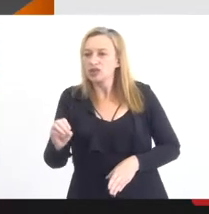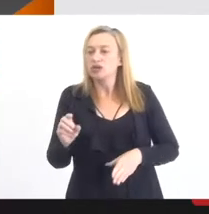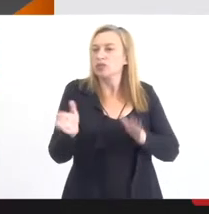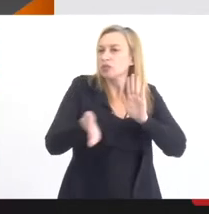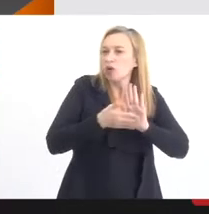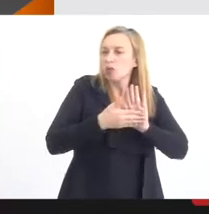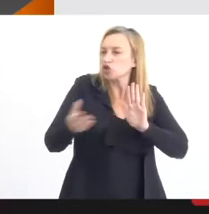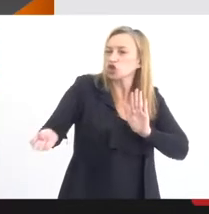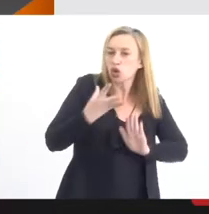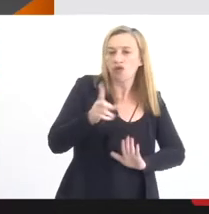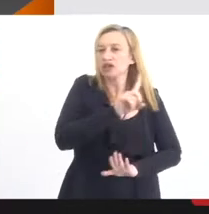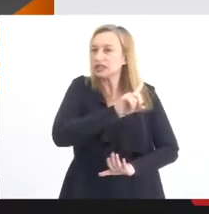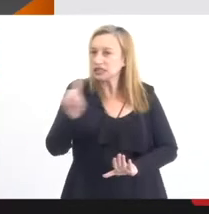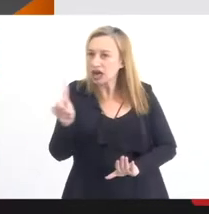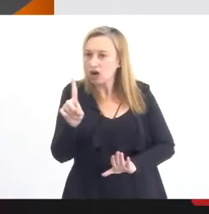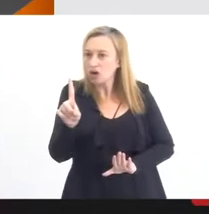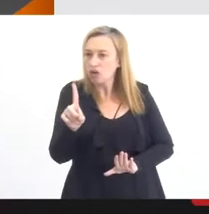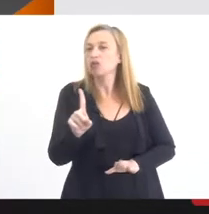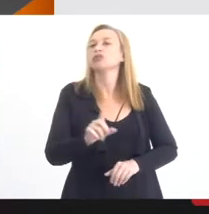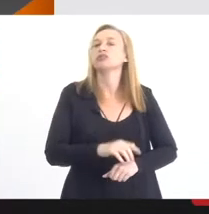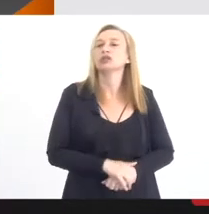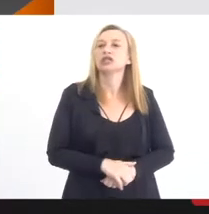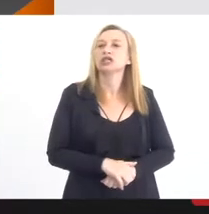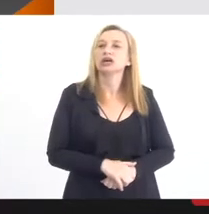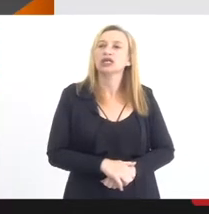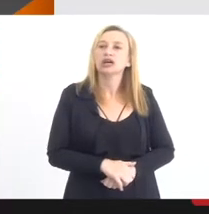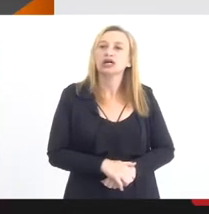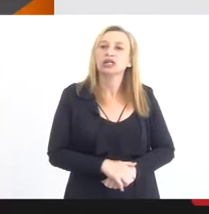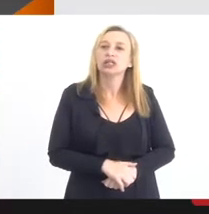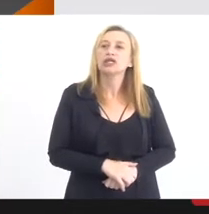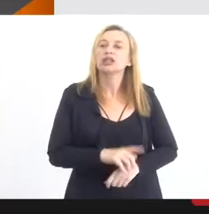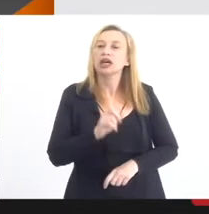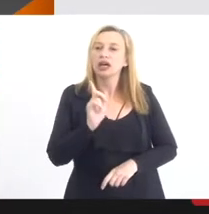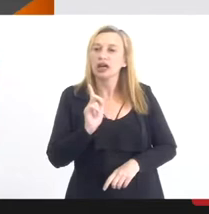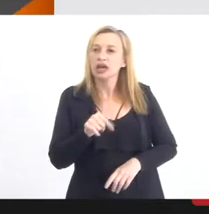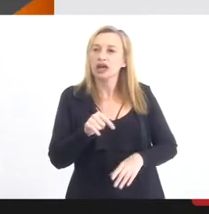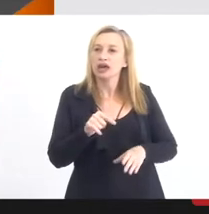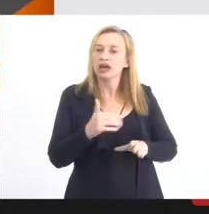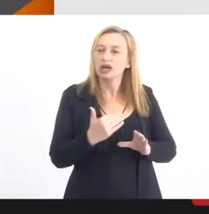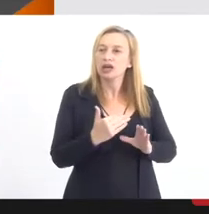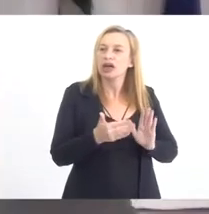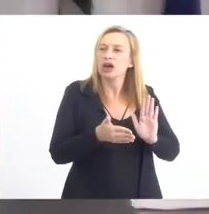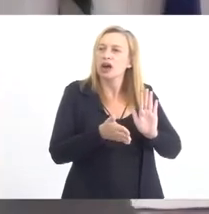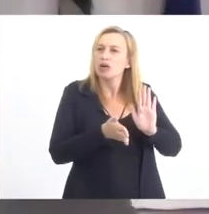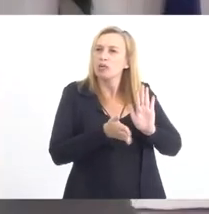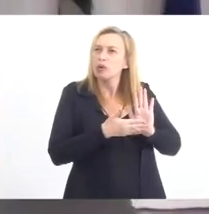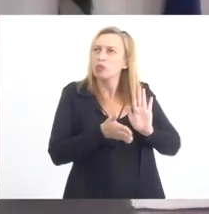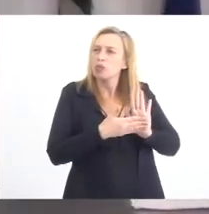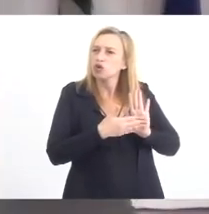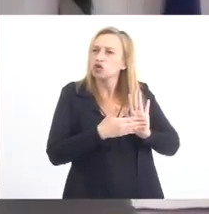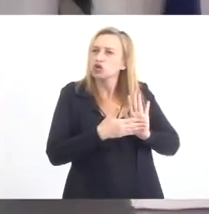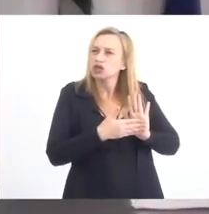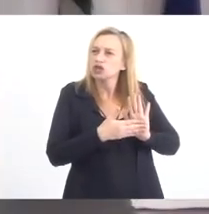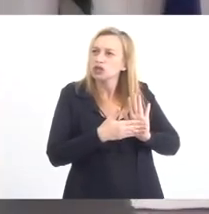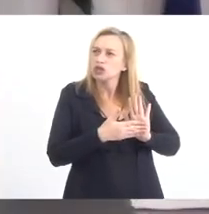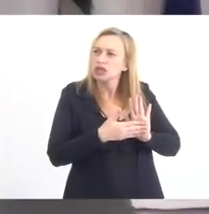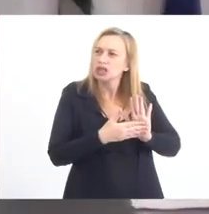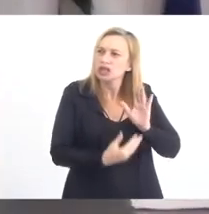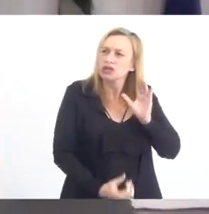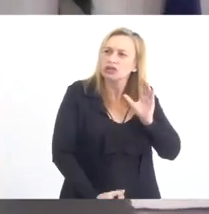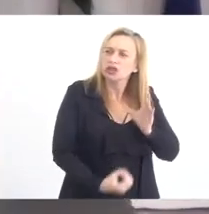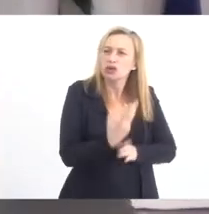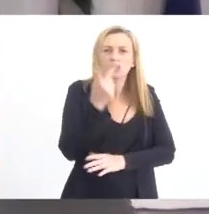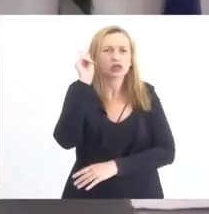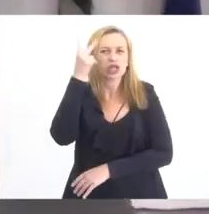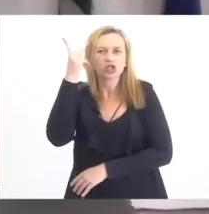nova, essa proposta vira e volta, ela é mencionada. Essa proposta ela surgiu na